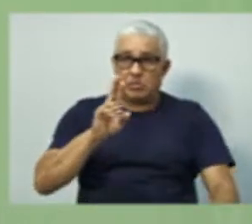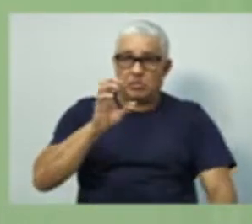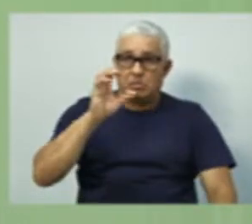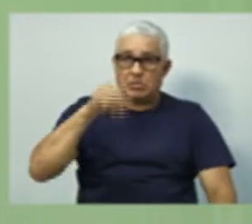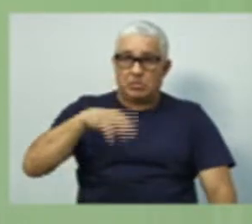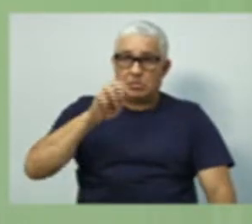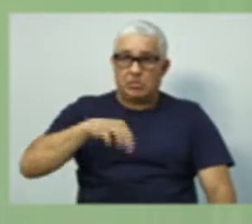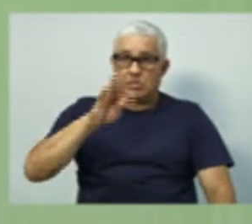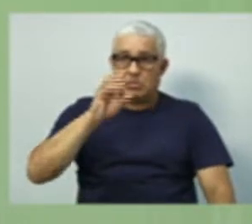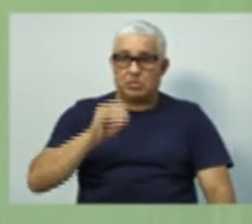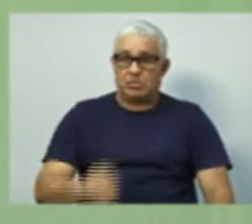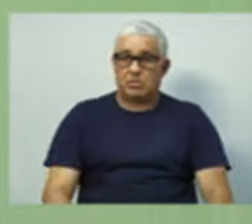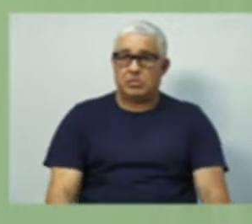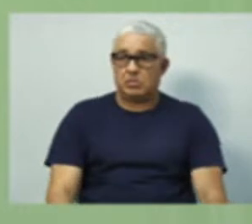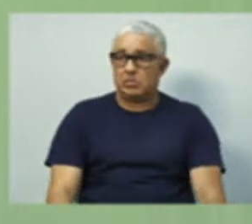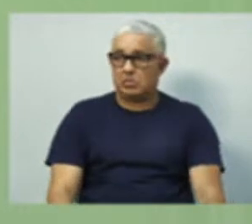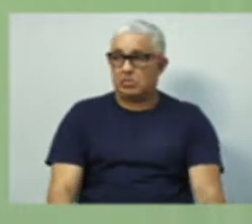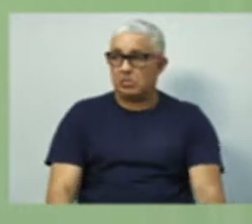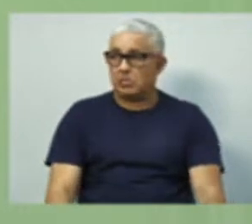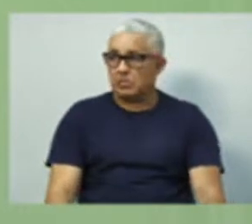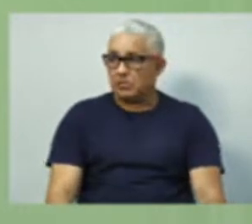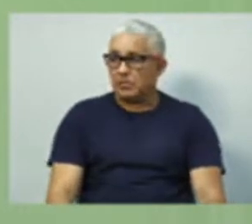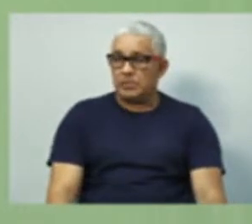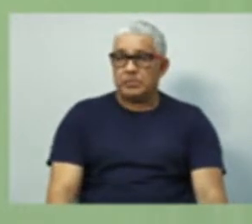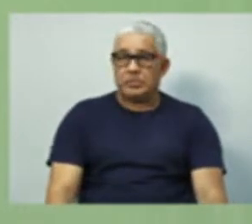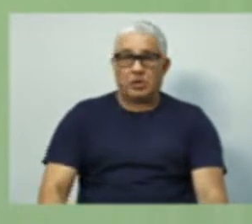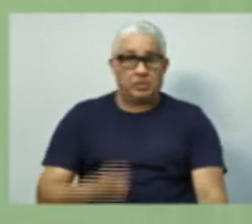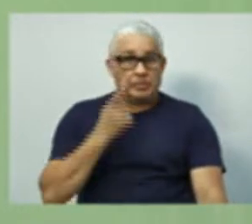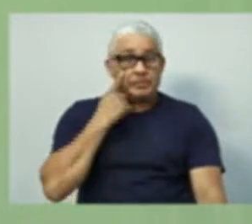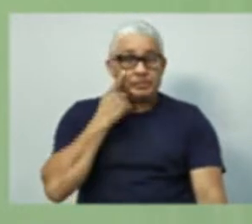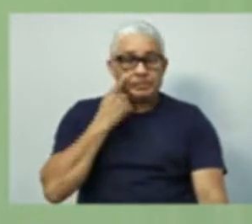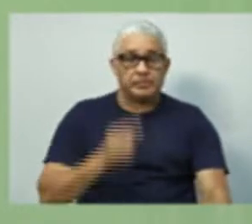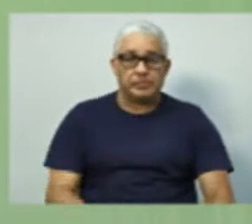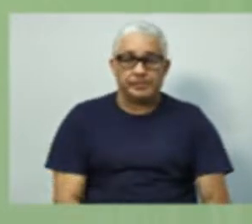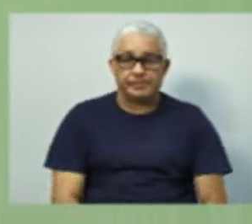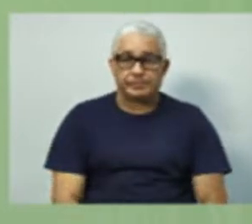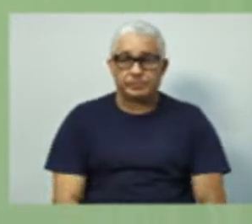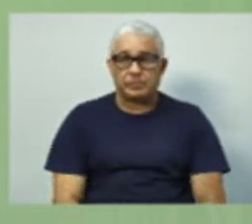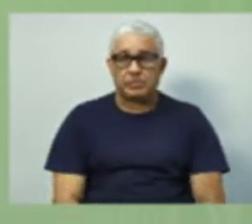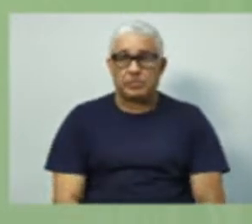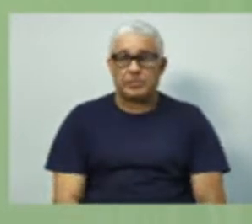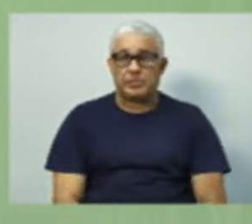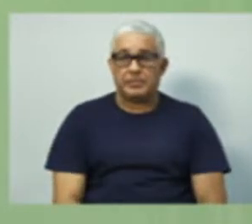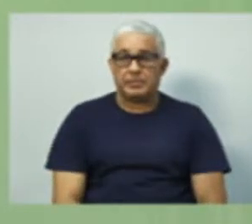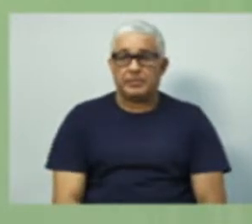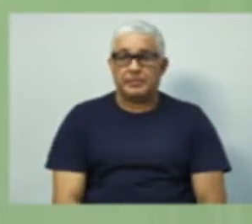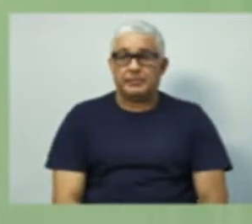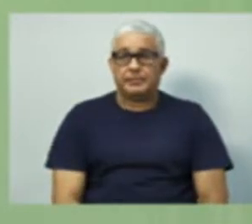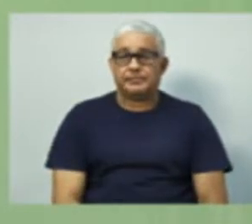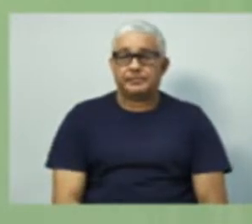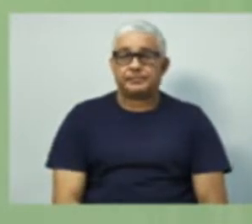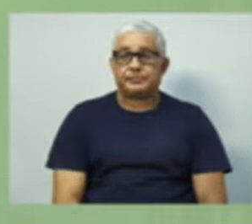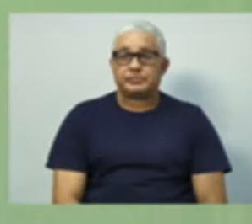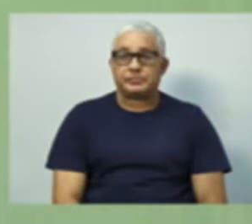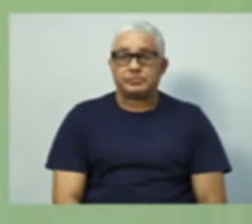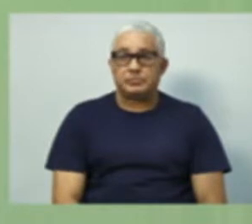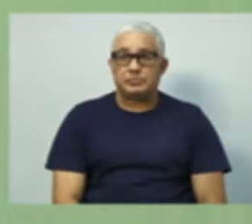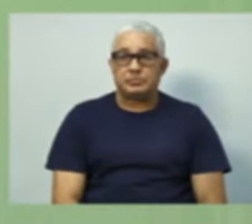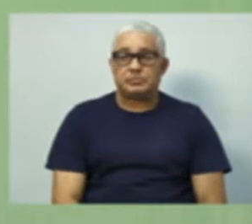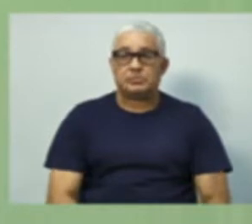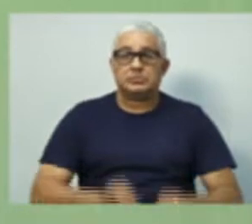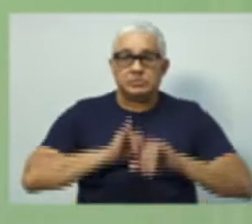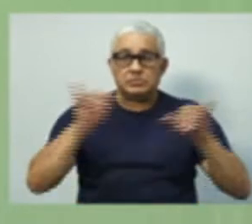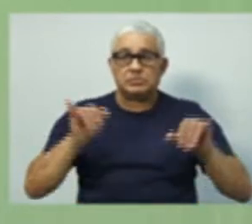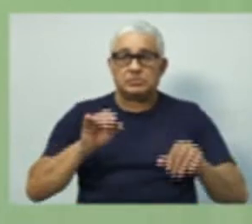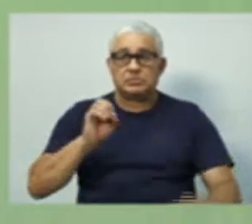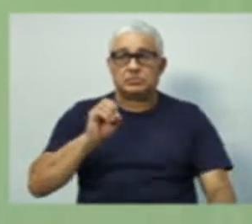período a ser orçado. Então, preste bem atenção. Vou retomar aqui. Com isso, o volume de vendas torna-se um fator